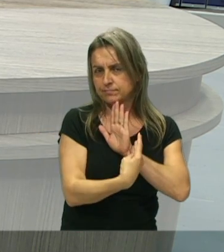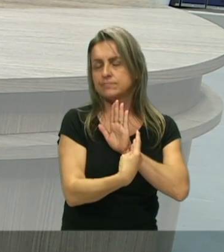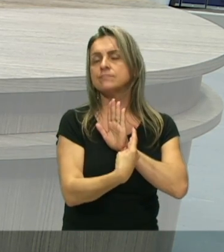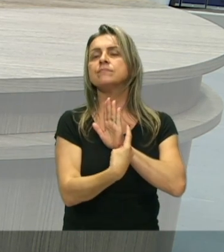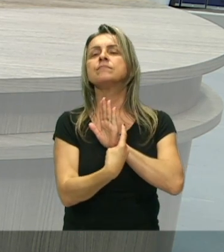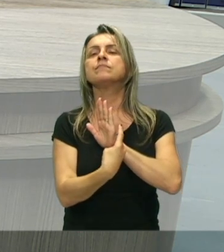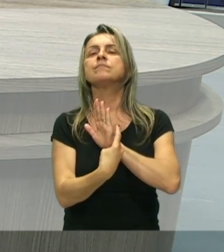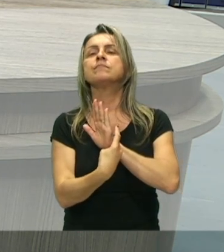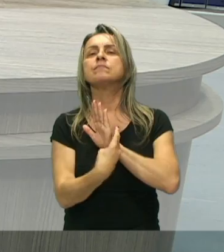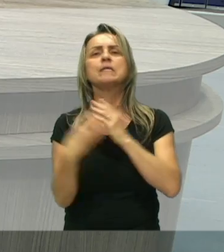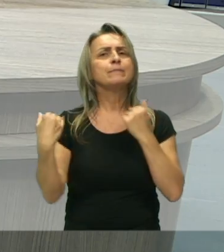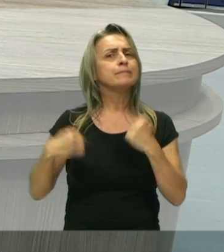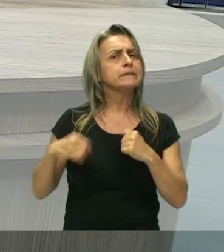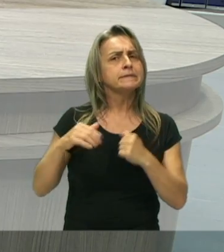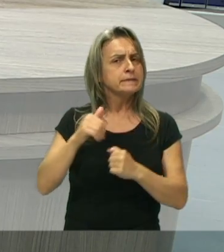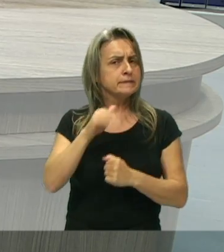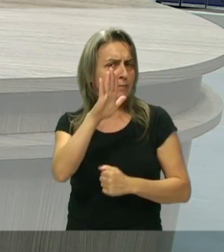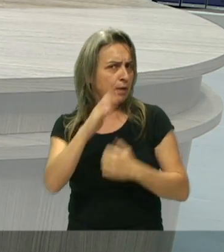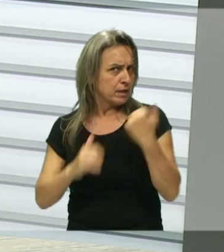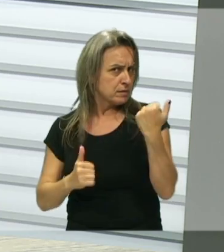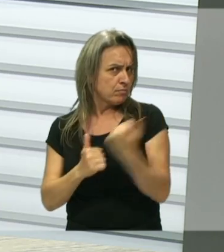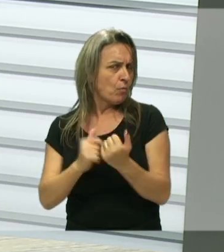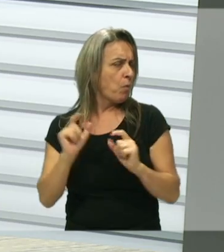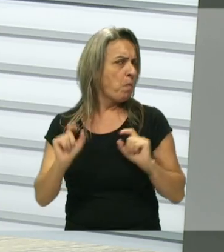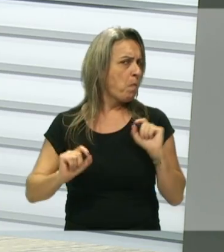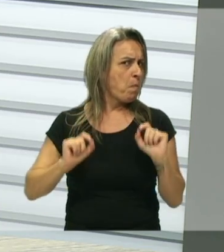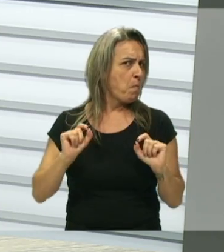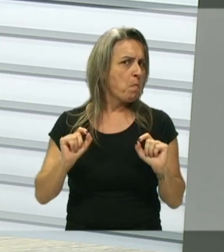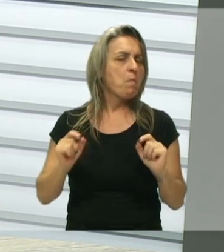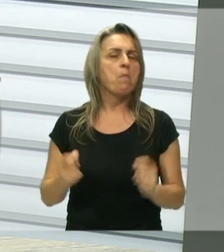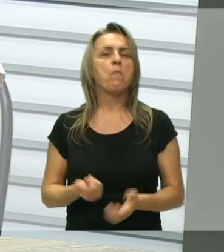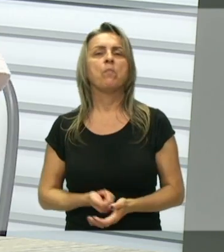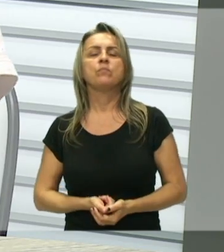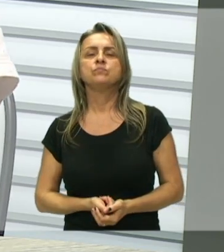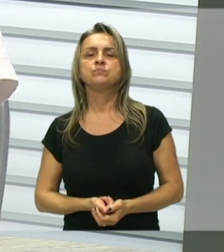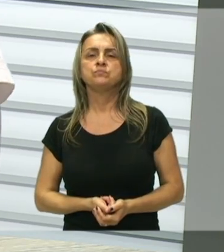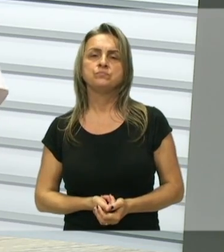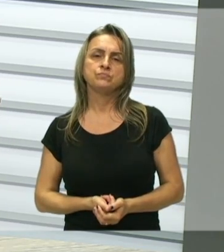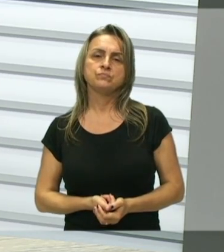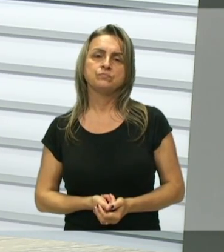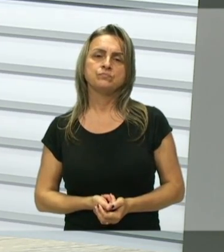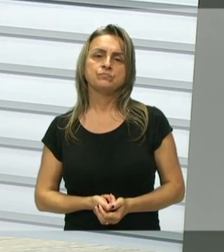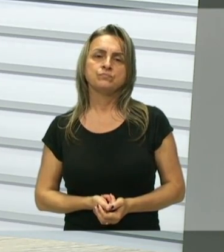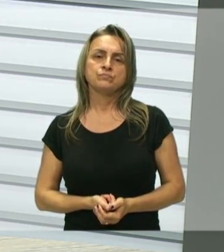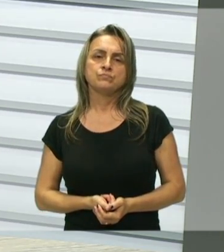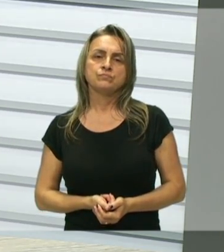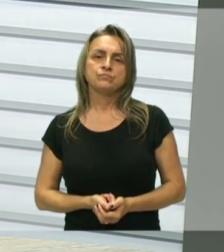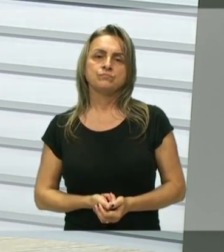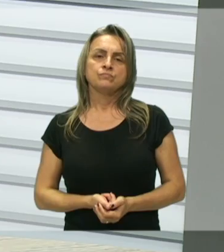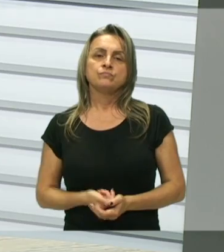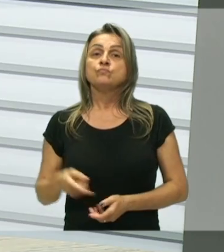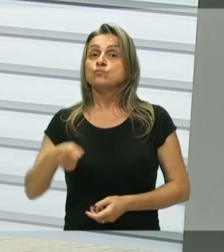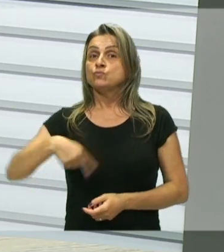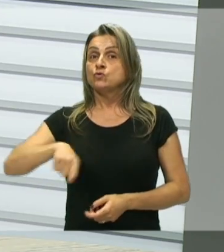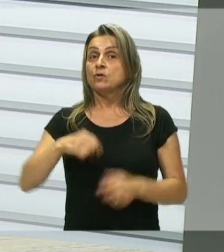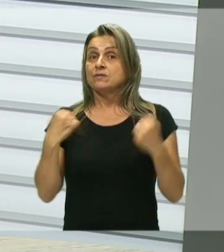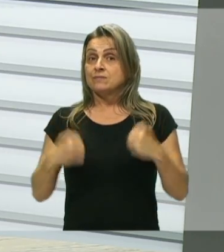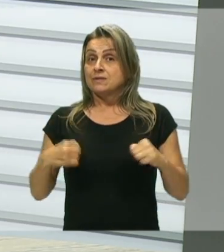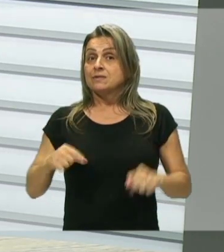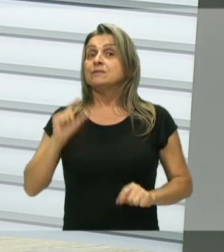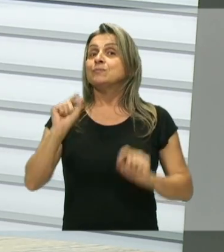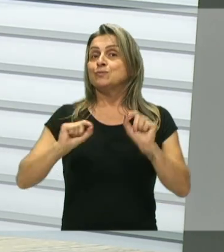Que precisa de mais apoio hoje? O que nós precisamos, na verdade, é de espaço.